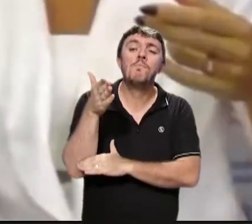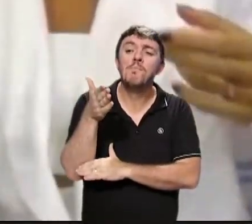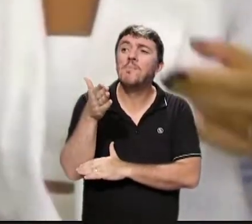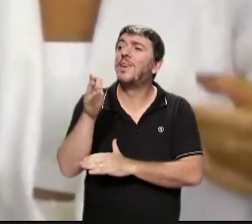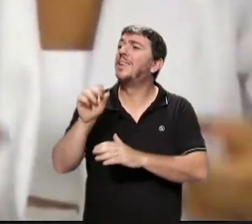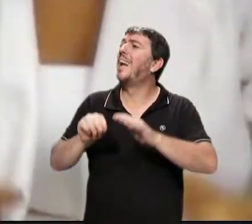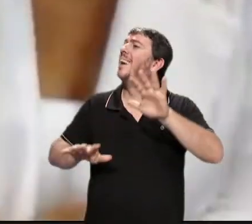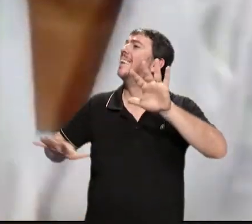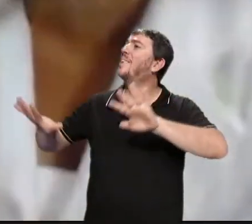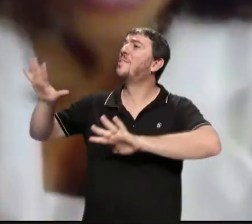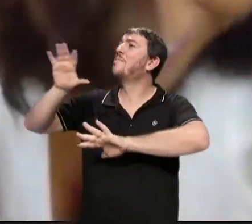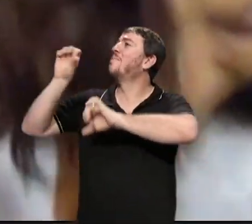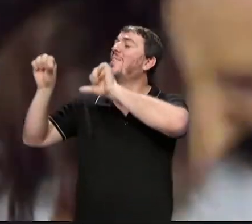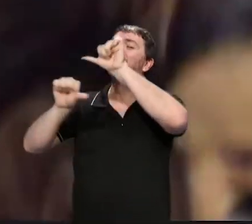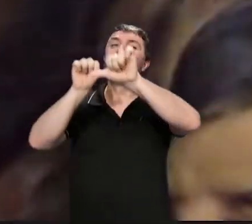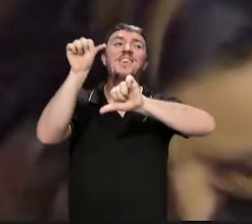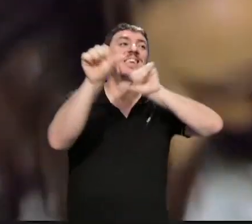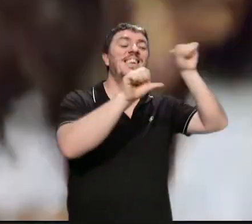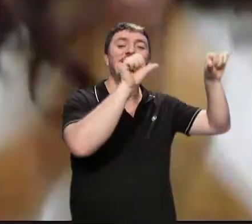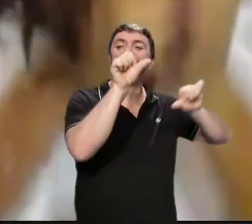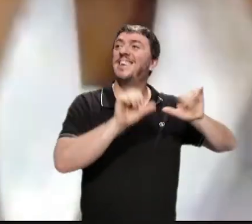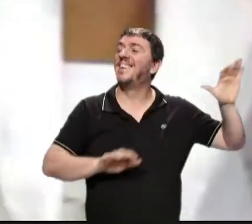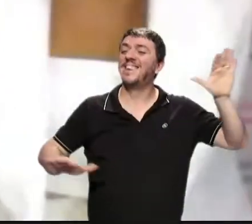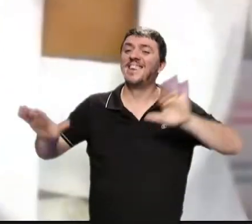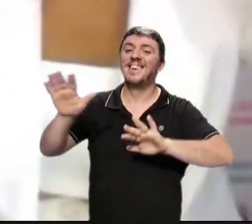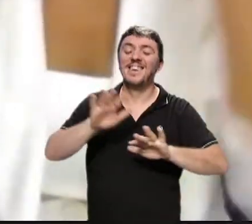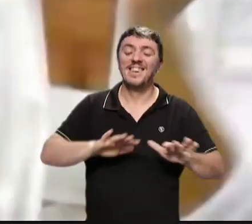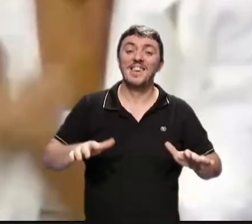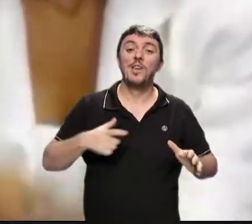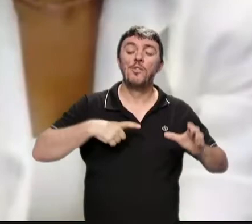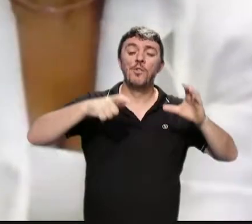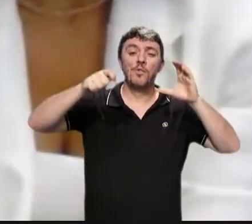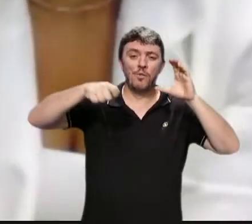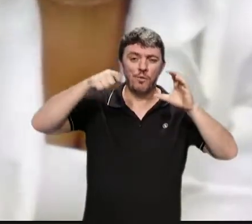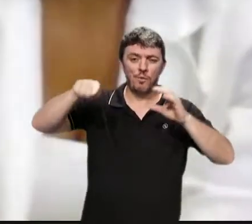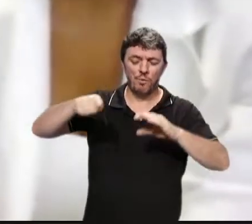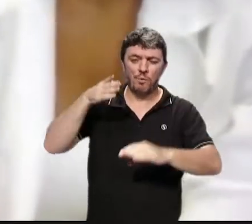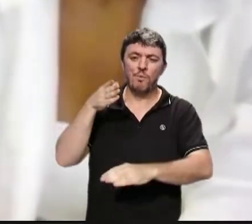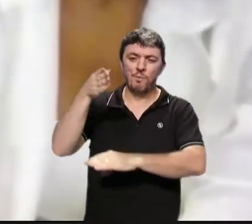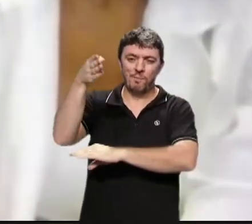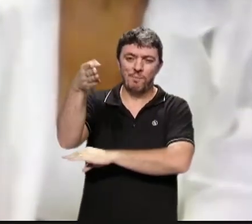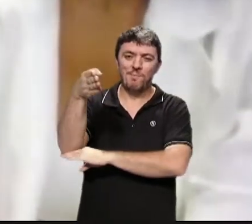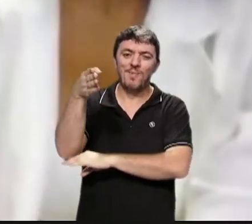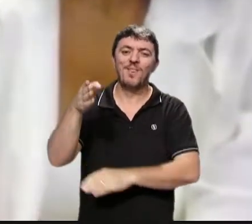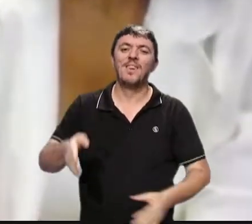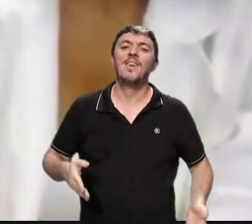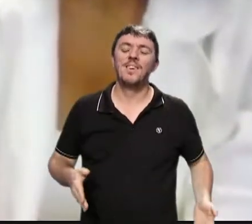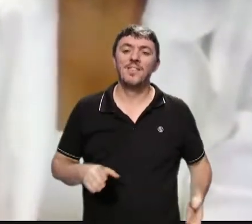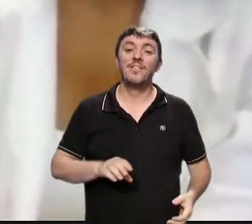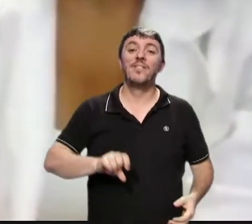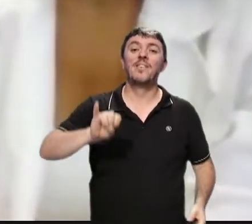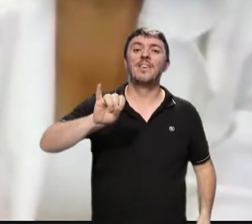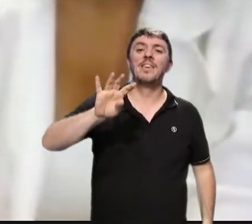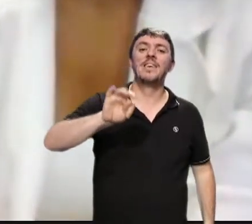importante falar. A gente foi gravar num resort. E é isso, assim, Itaipava,